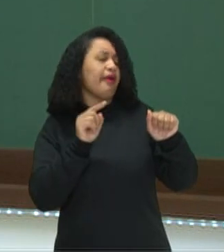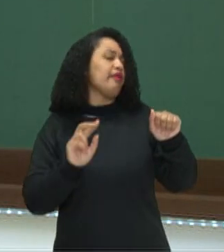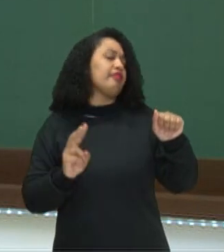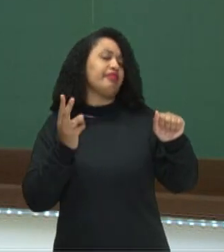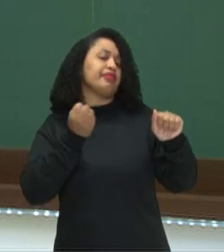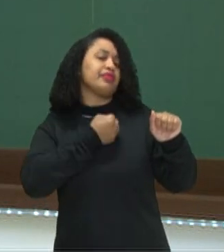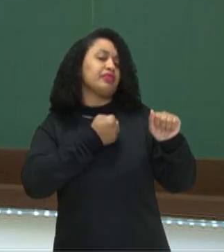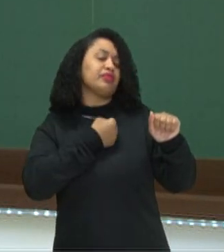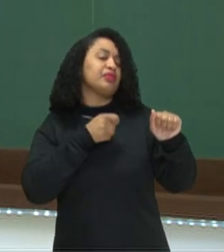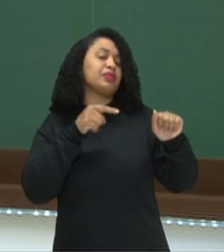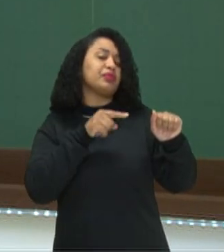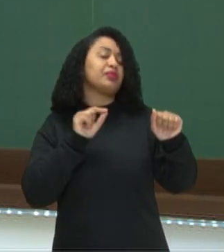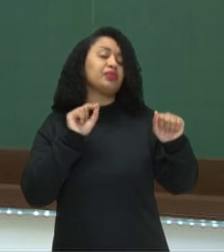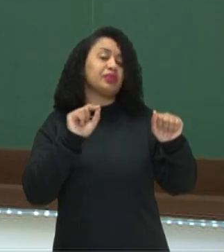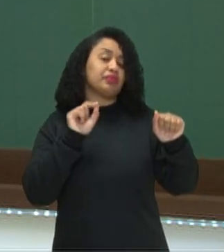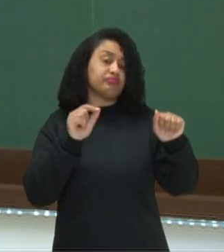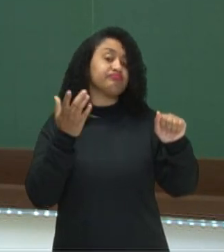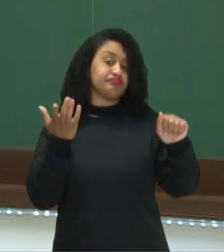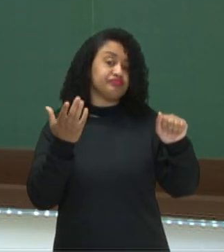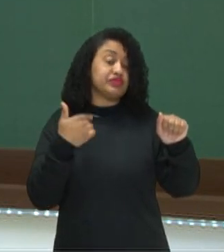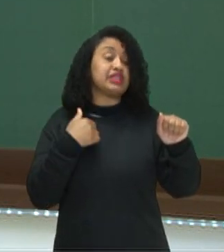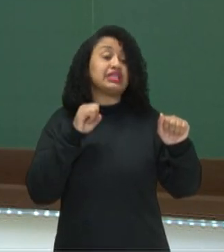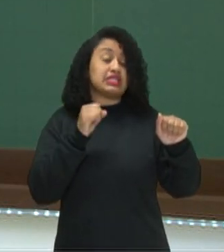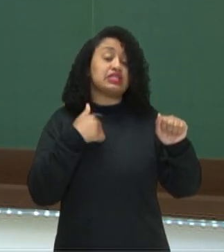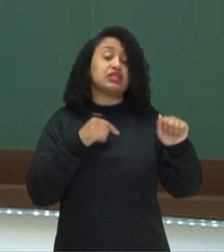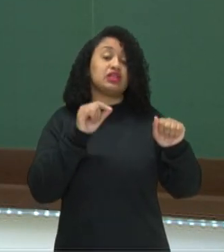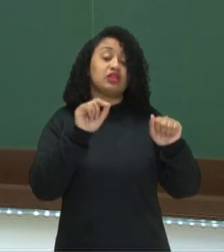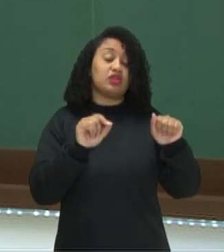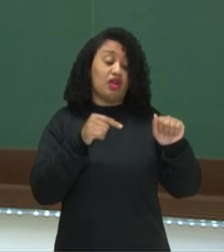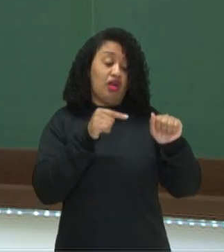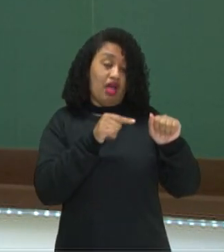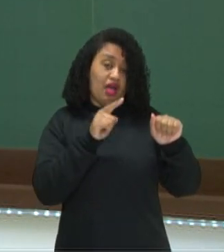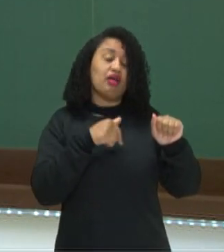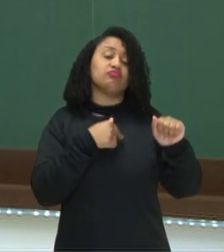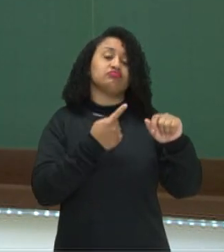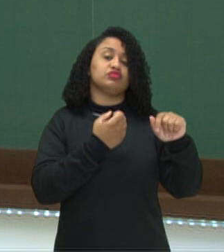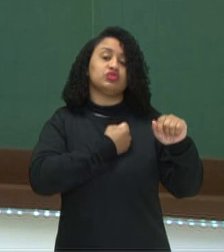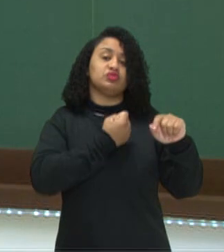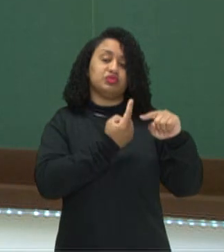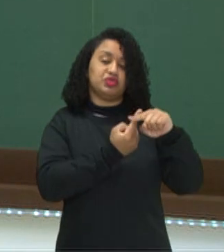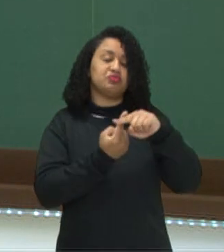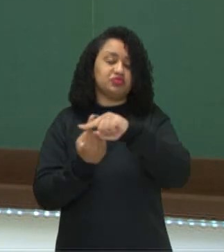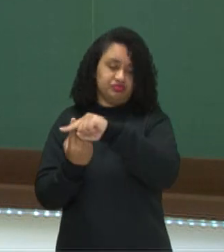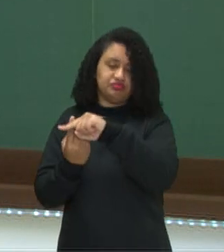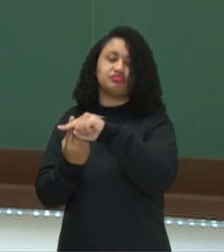ao coeficiente A dessa parábola. Se a minha concavidade, se o meu A for positivo,